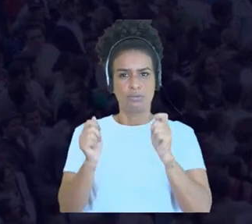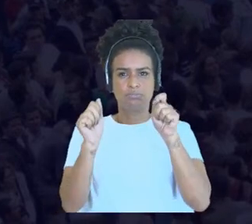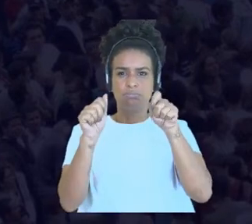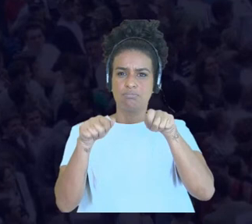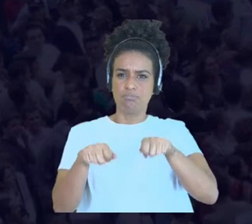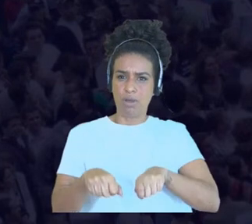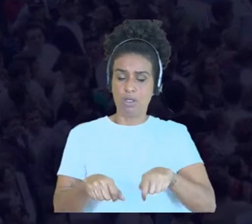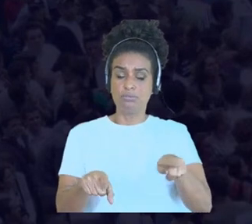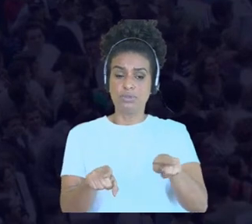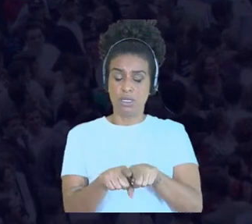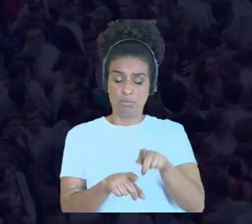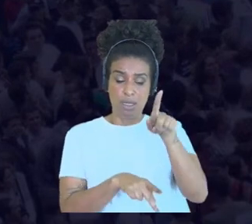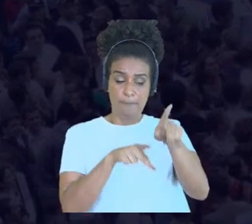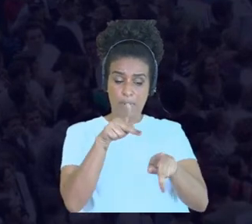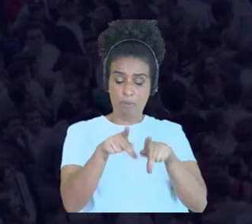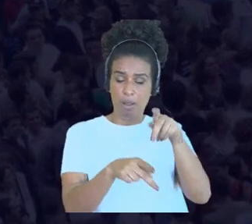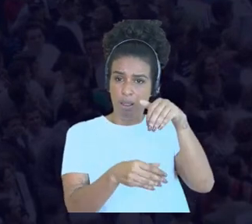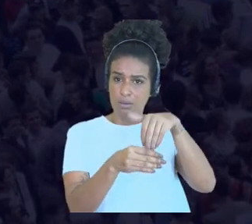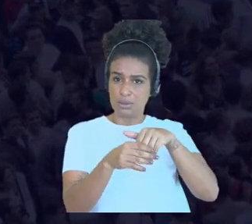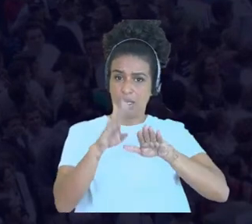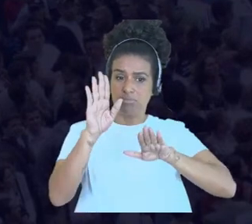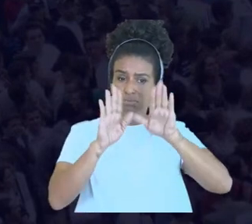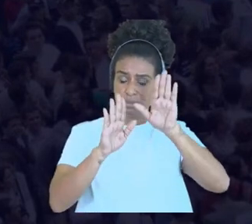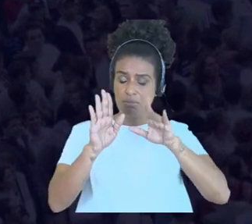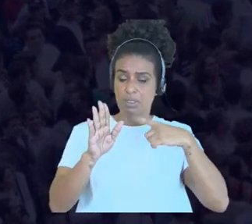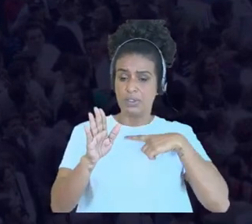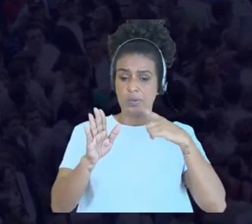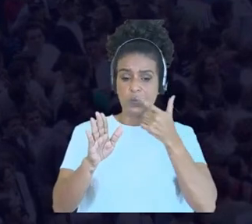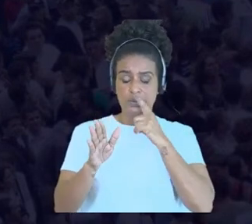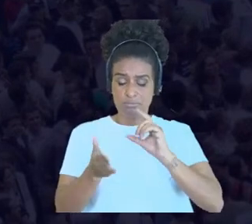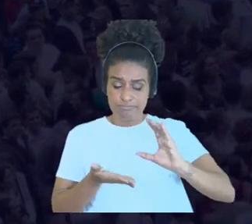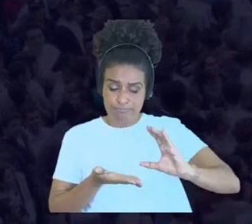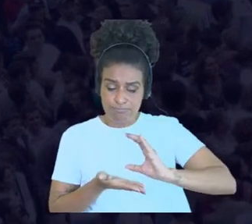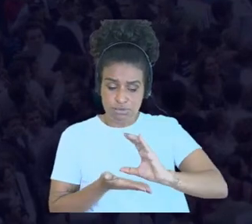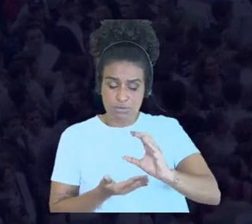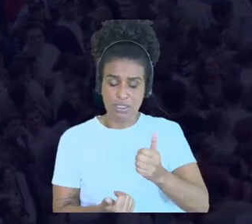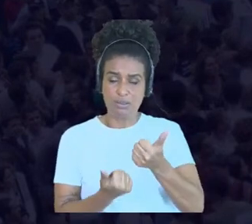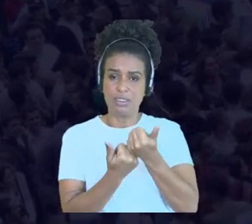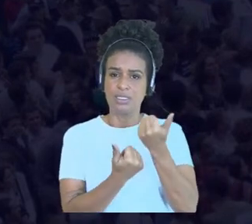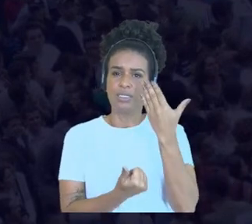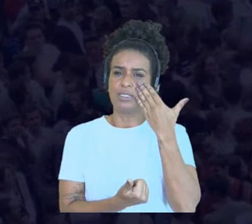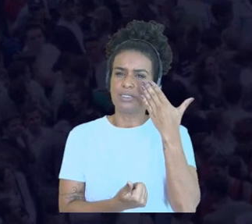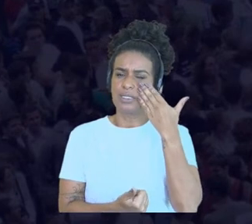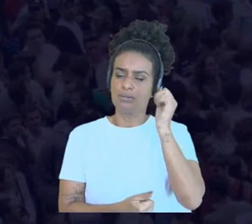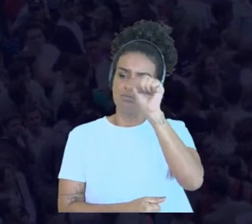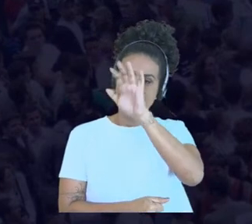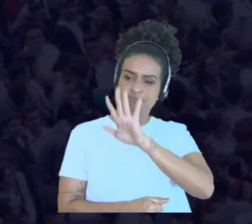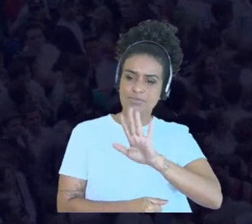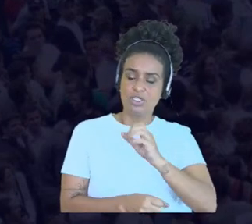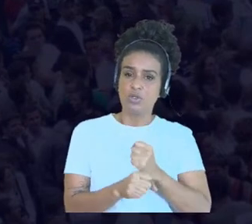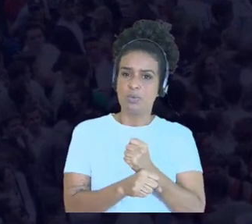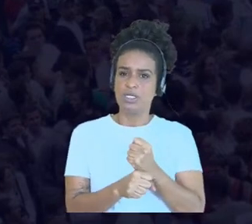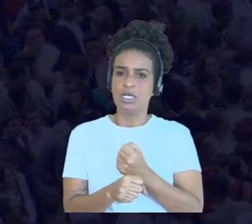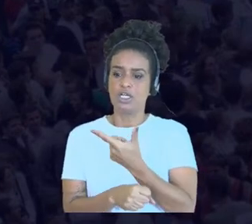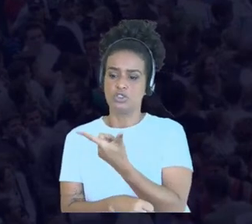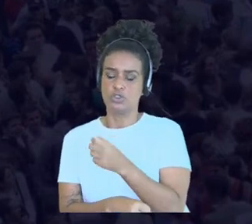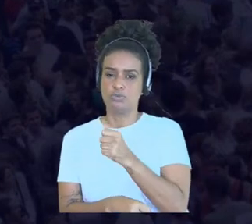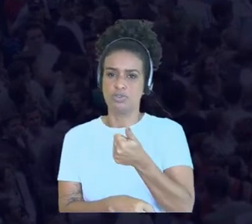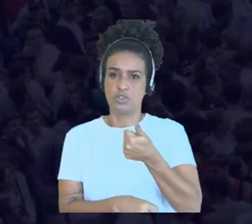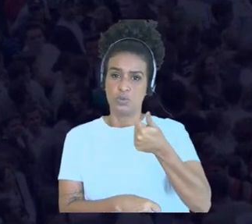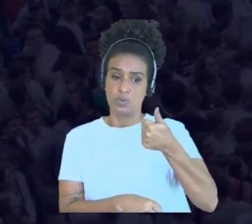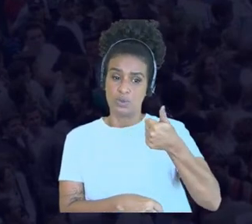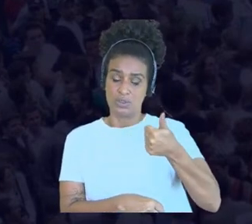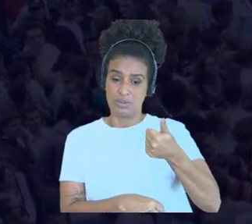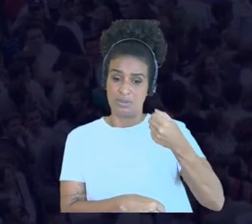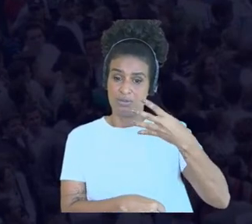para o eleitor e para a gente conseguir construir e entender esse fenômeno que eu tenho certeza que começou em 2013, lá naqueles